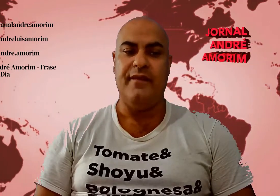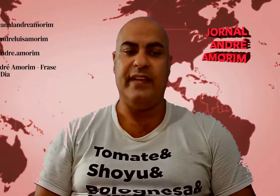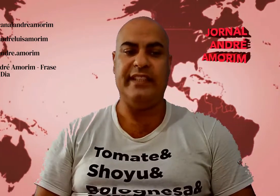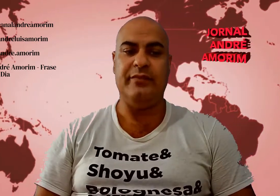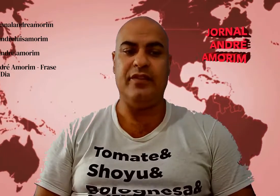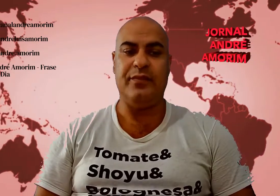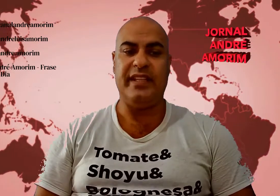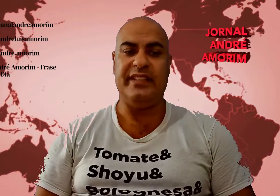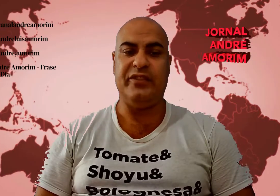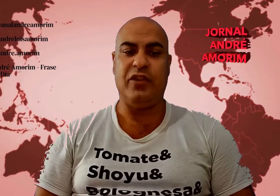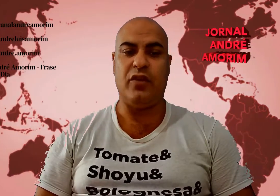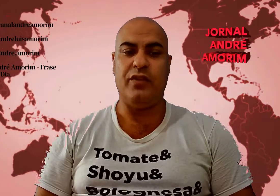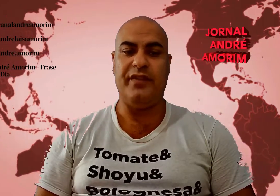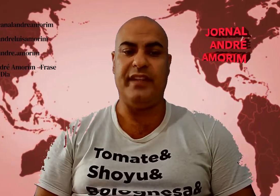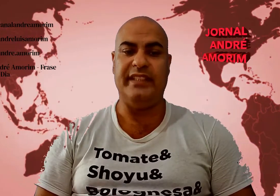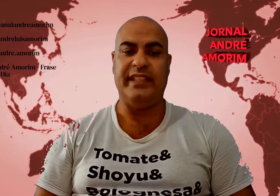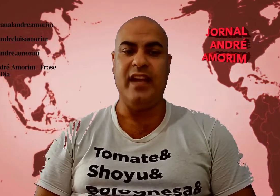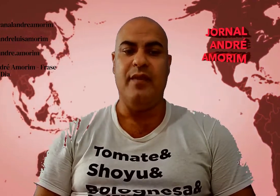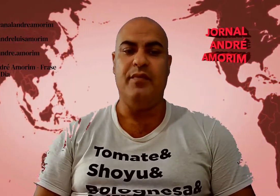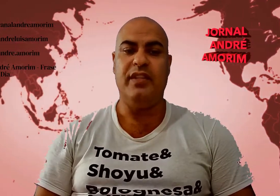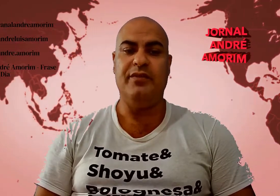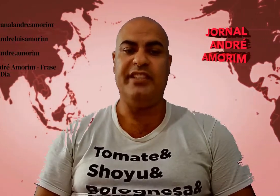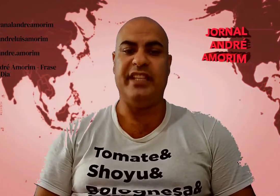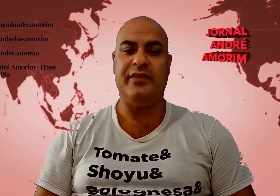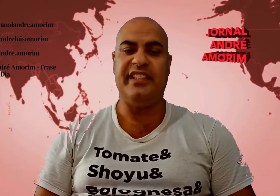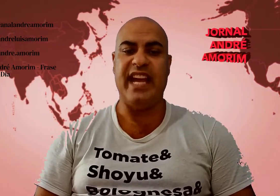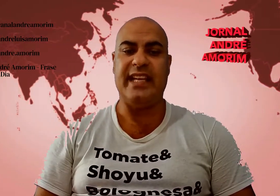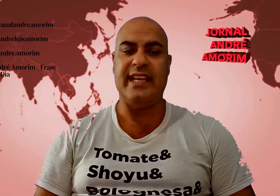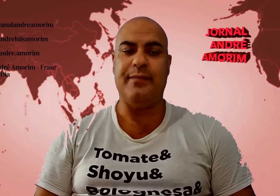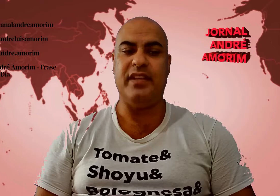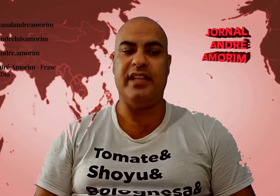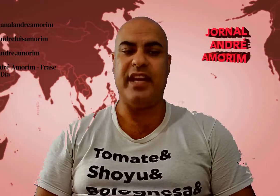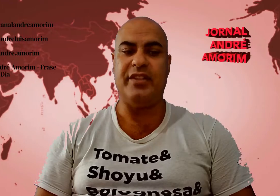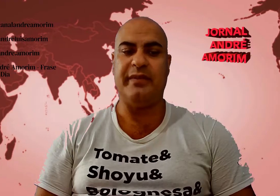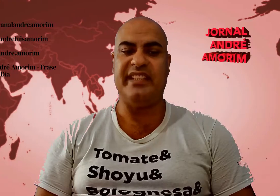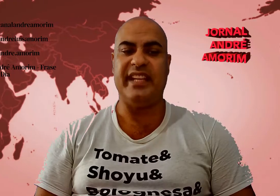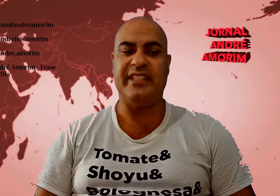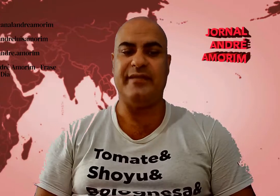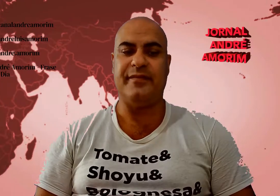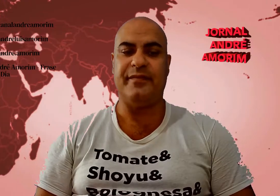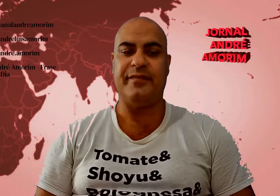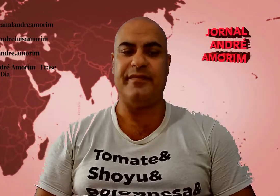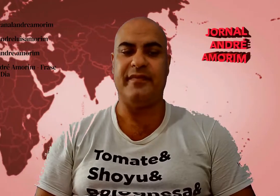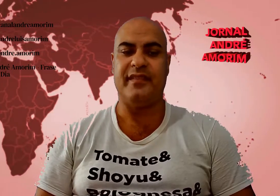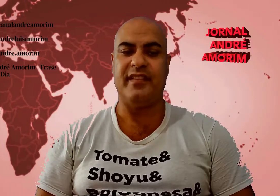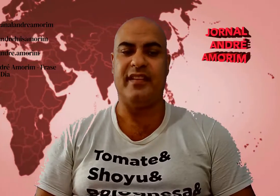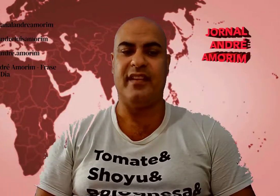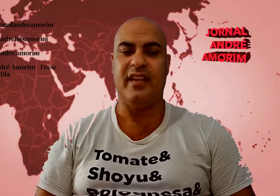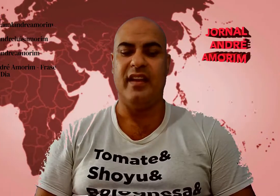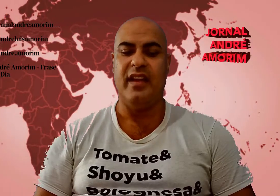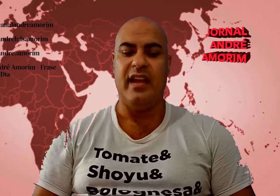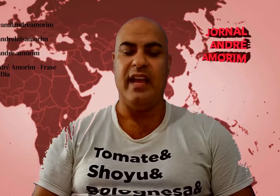F.O. Fazendo uma comparação só como referência, podemos dizer que você é a Kim Kardashian brasileira?